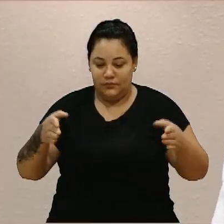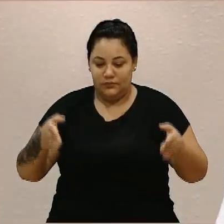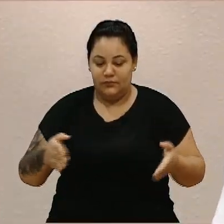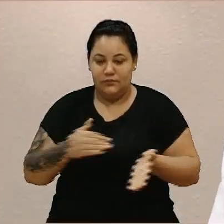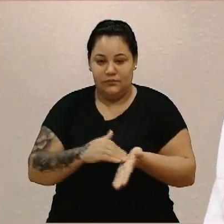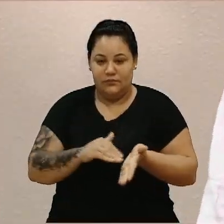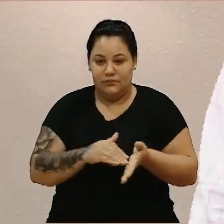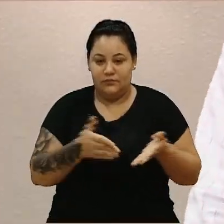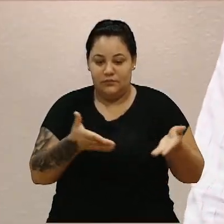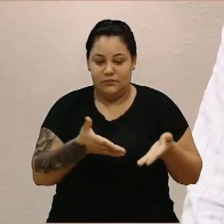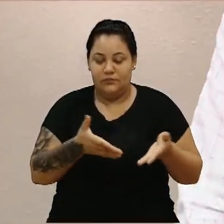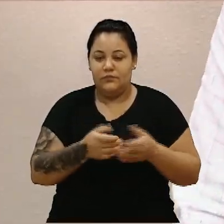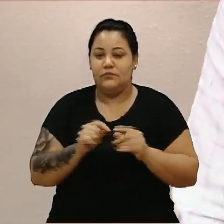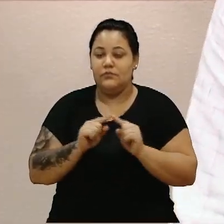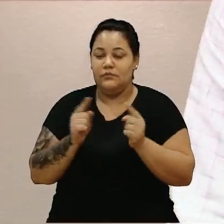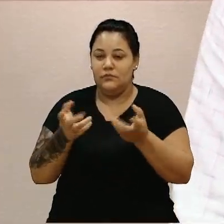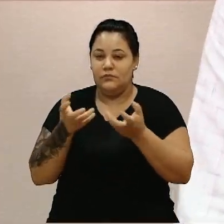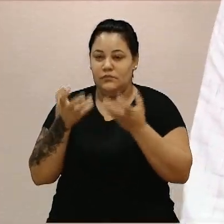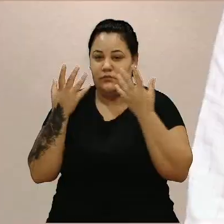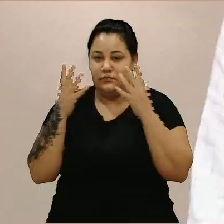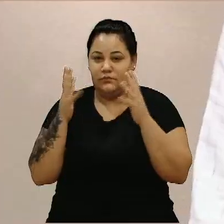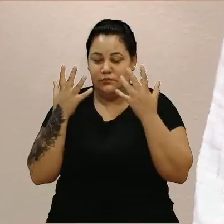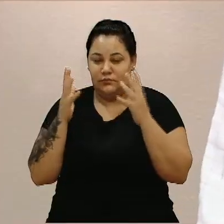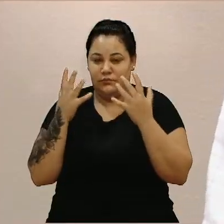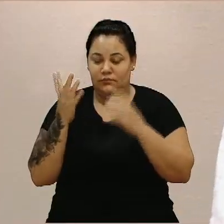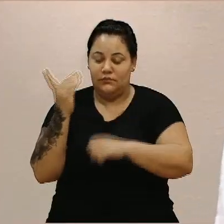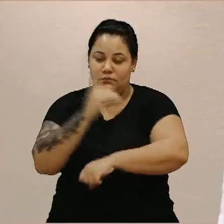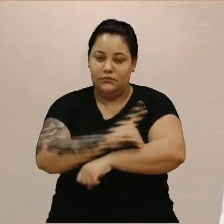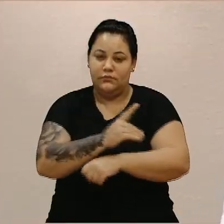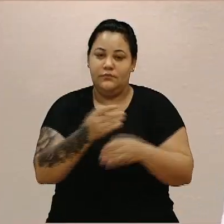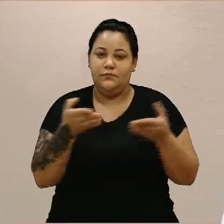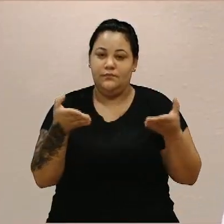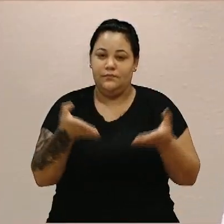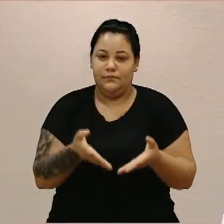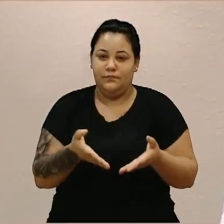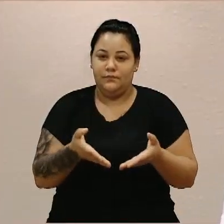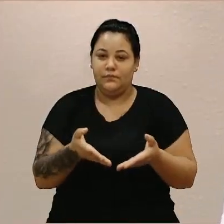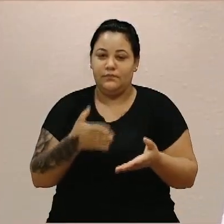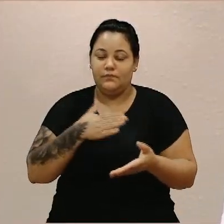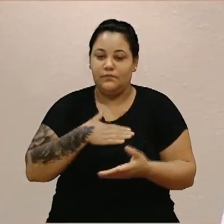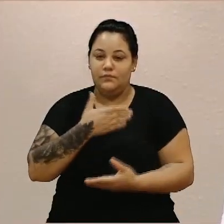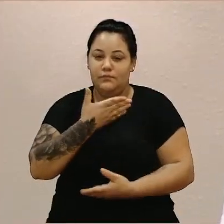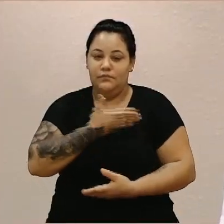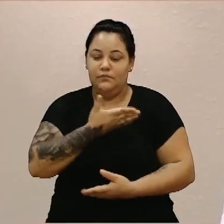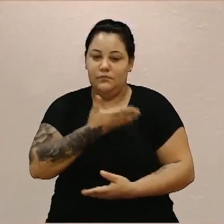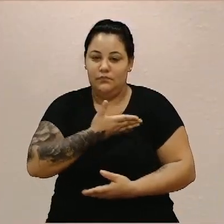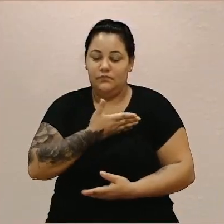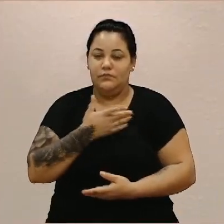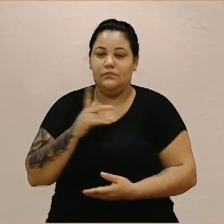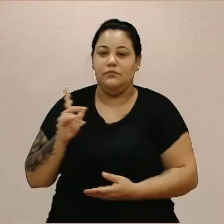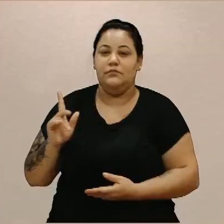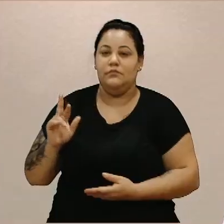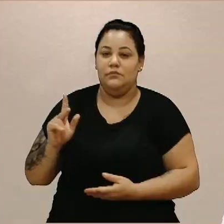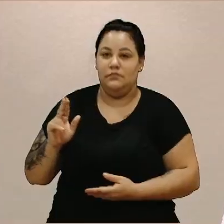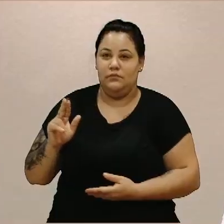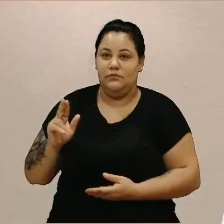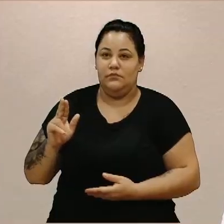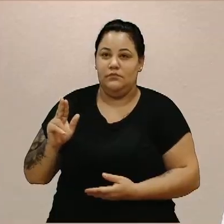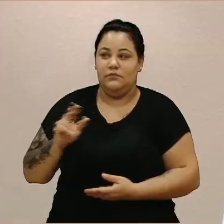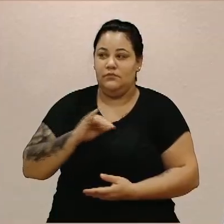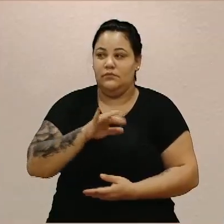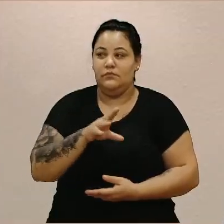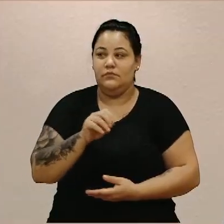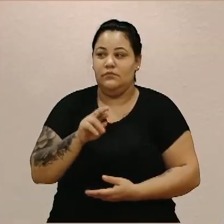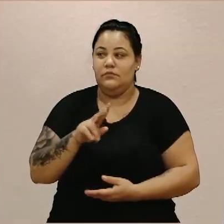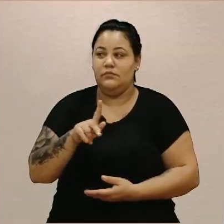Mas quero parabenizar no dia de hoje o meu grande amigo e irmão, o Jorge